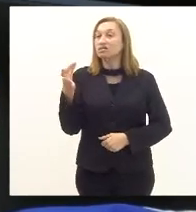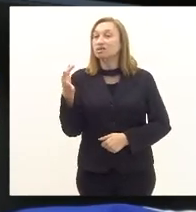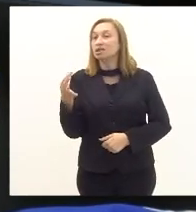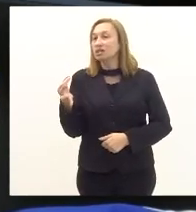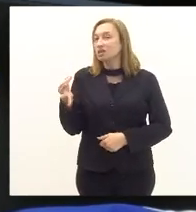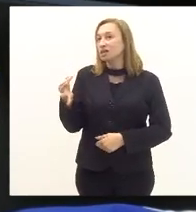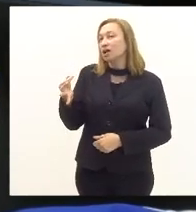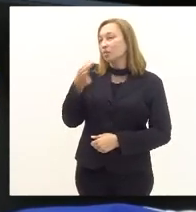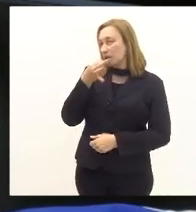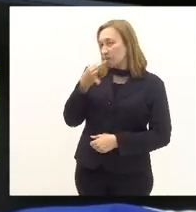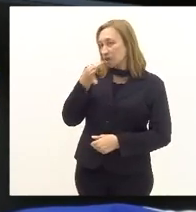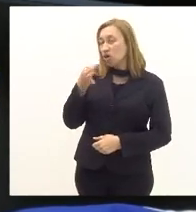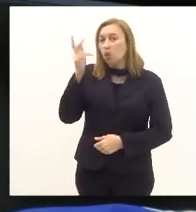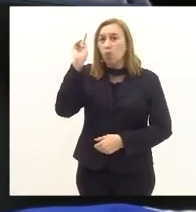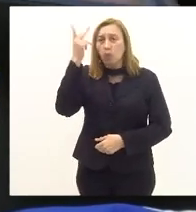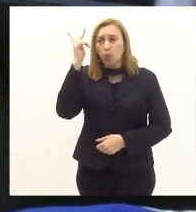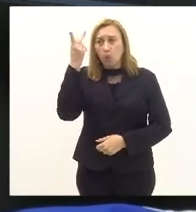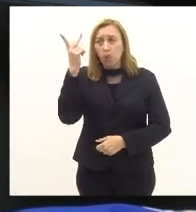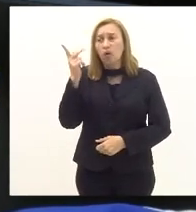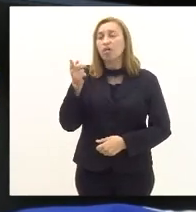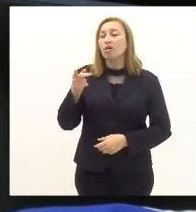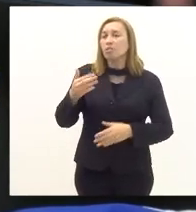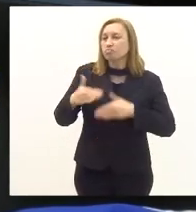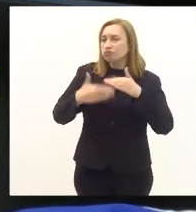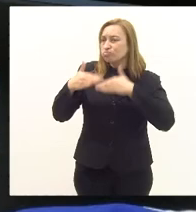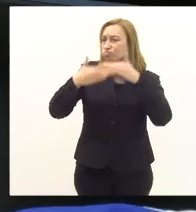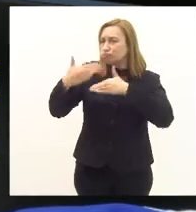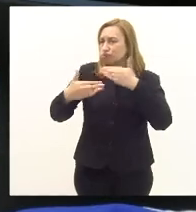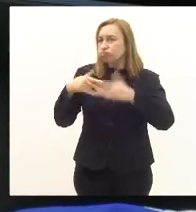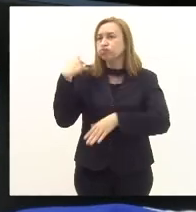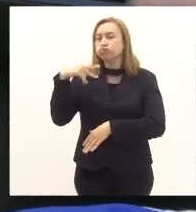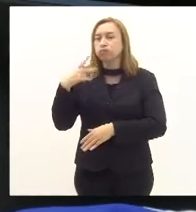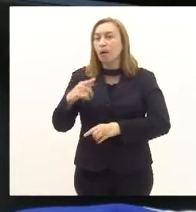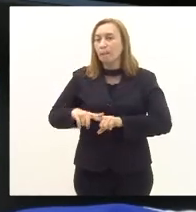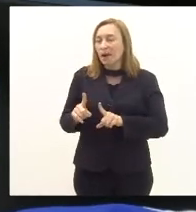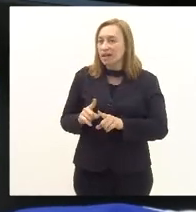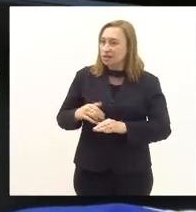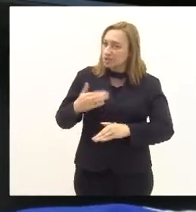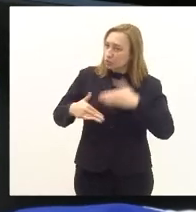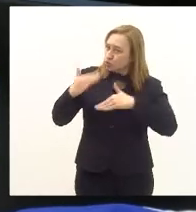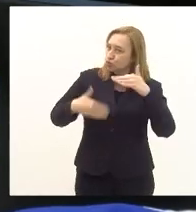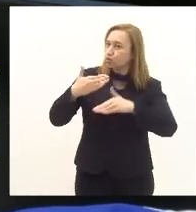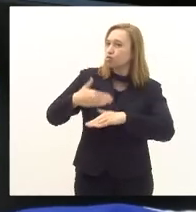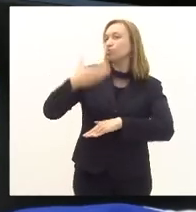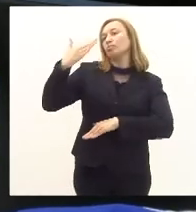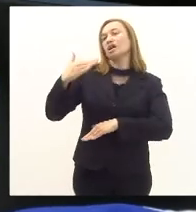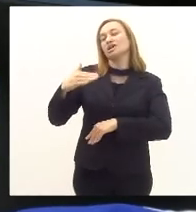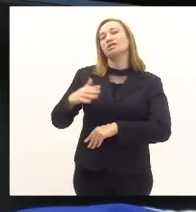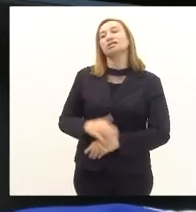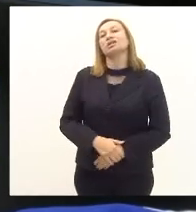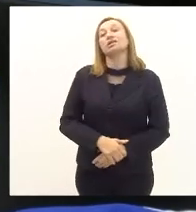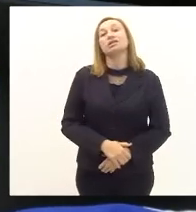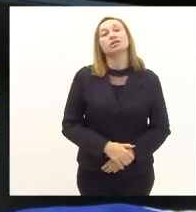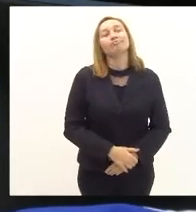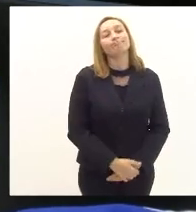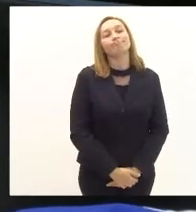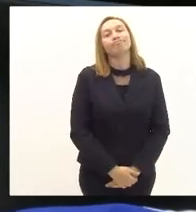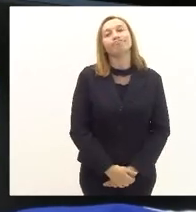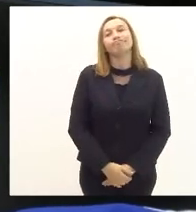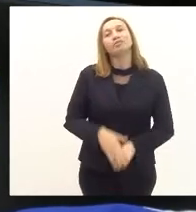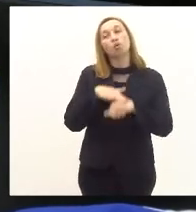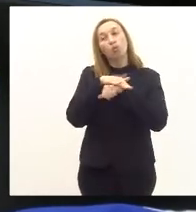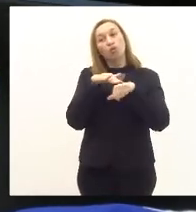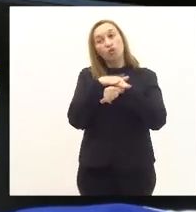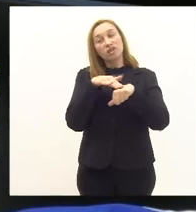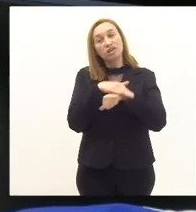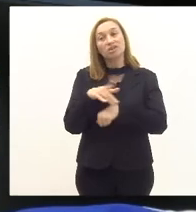depoimento histórico, mostra o quanto a política avançou, mas ela precisa avançar mais. E conversando